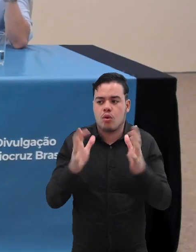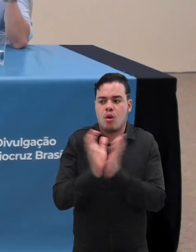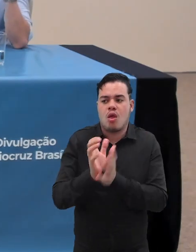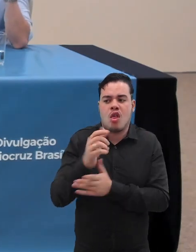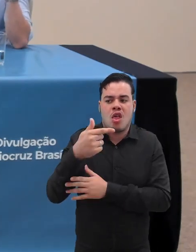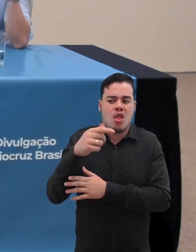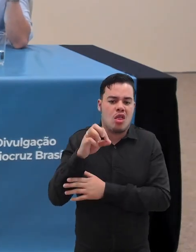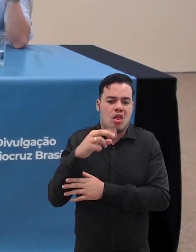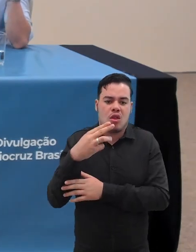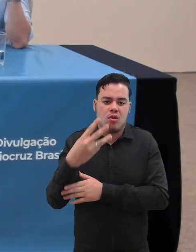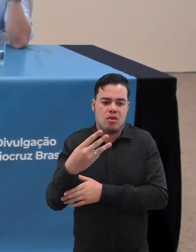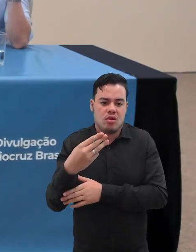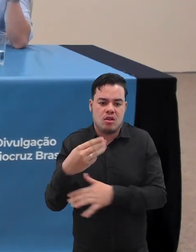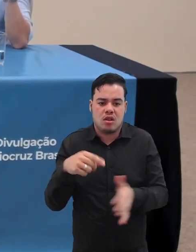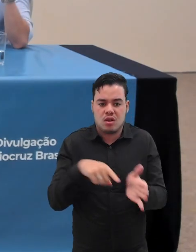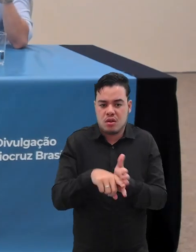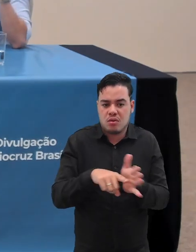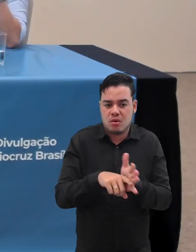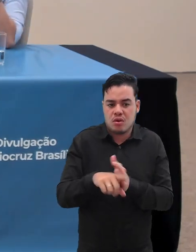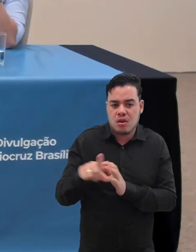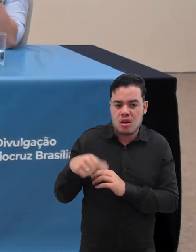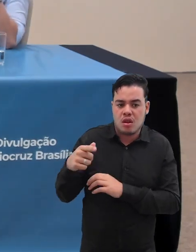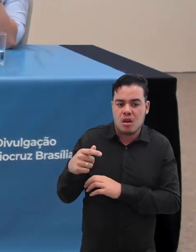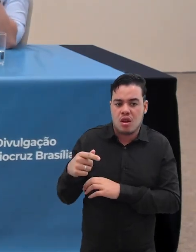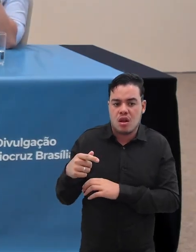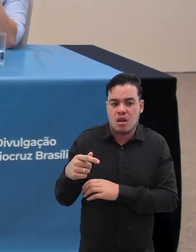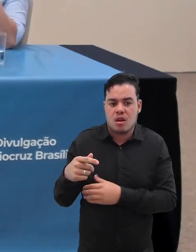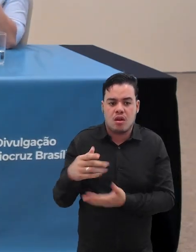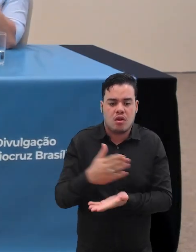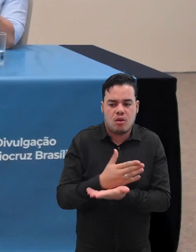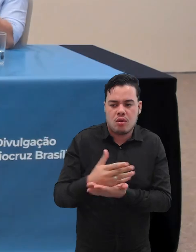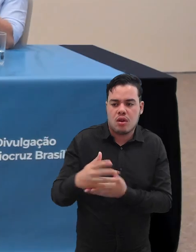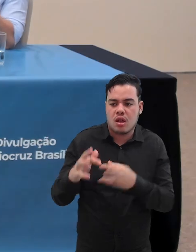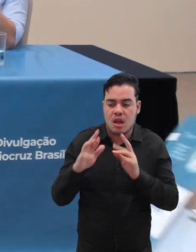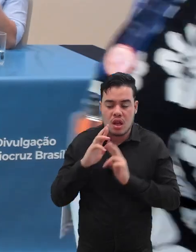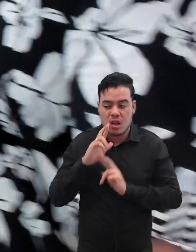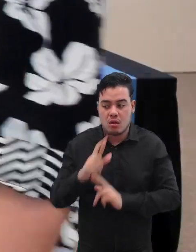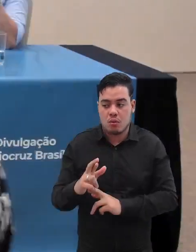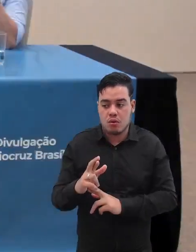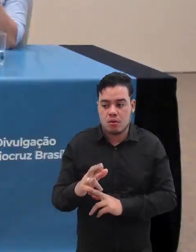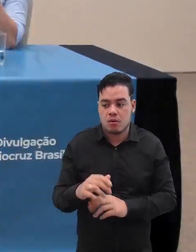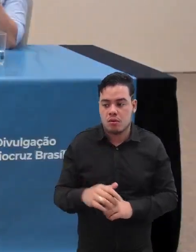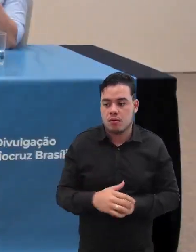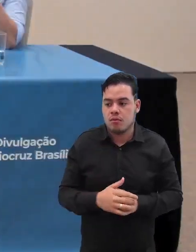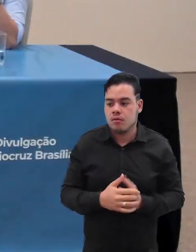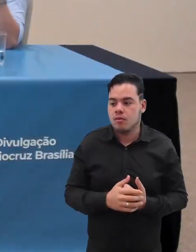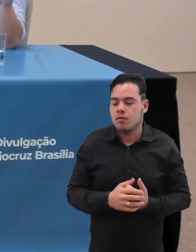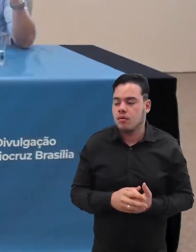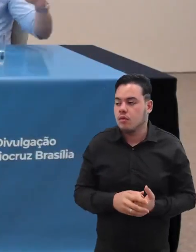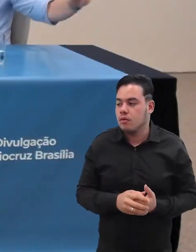alguém mais queira fazer, ainda tem espaço, antes de passar para os nossos convidados responderem.